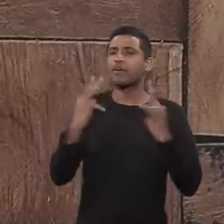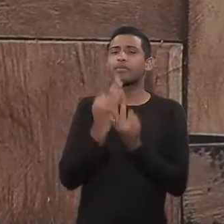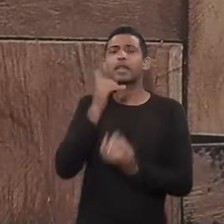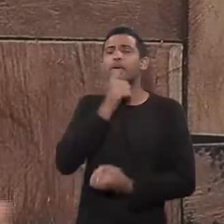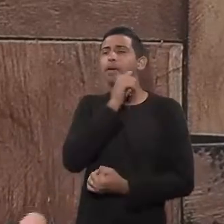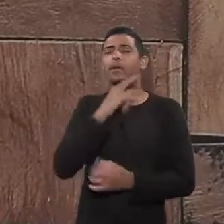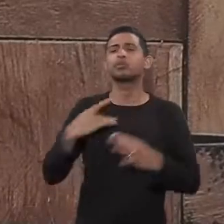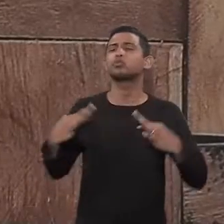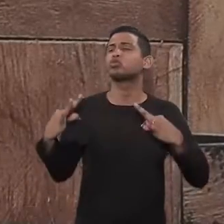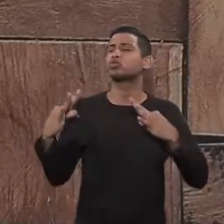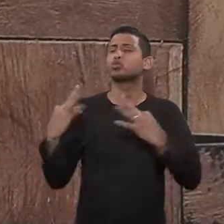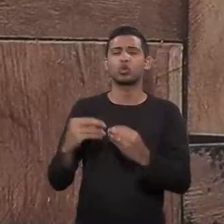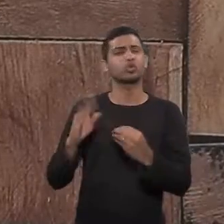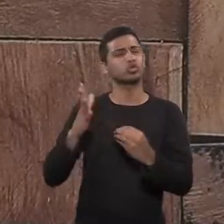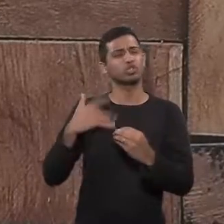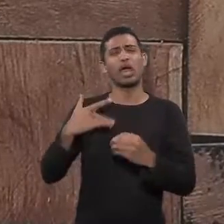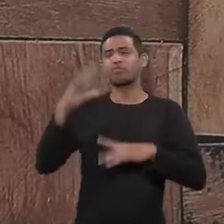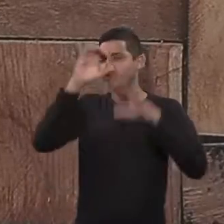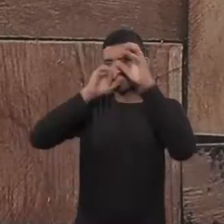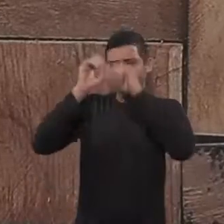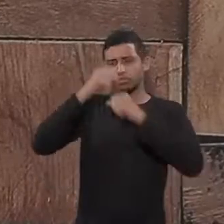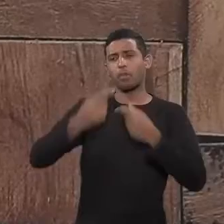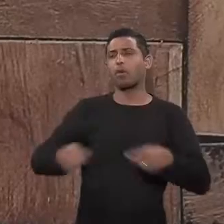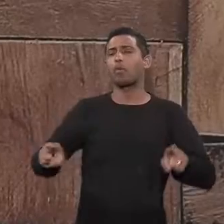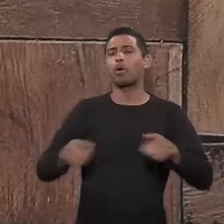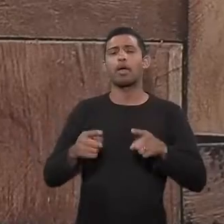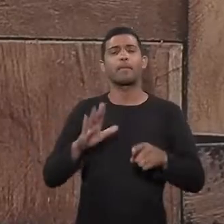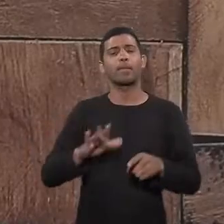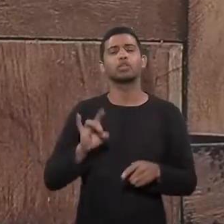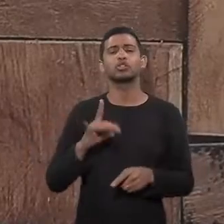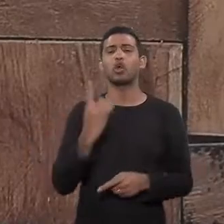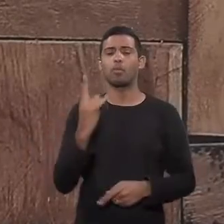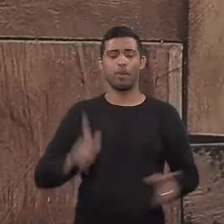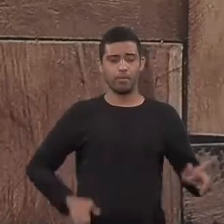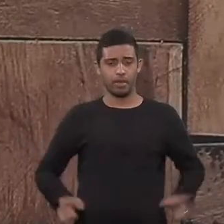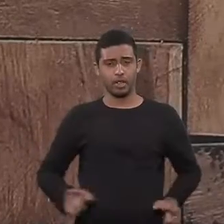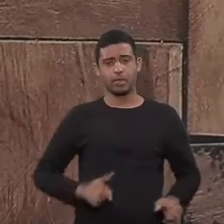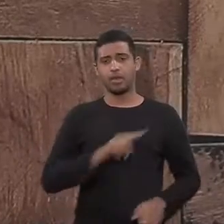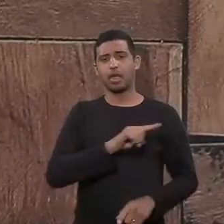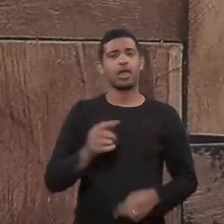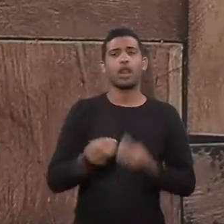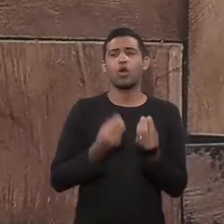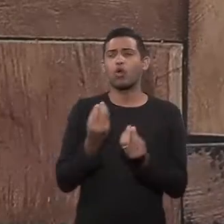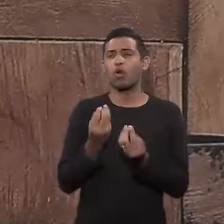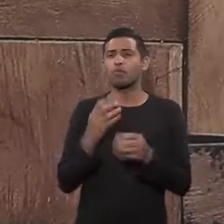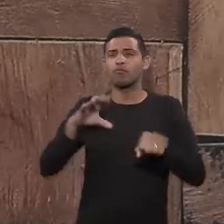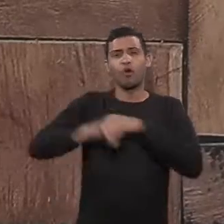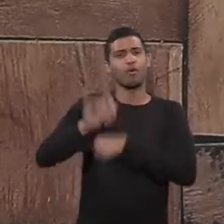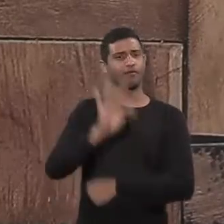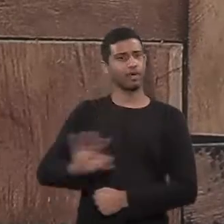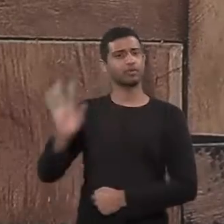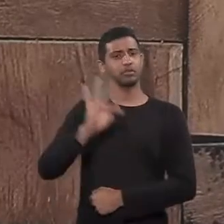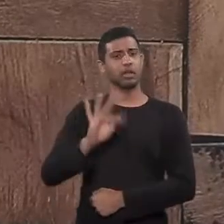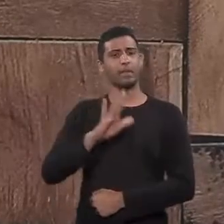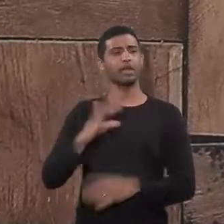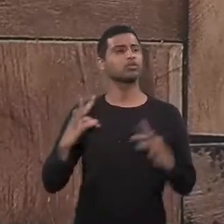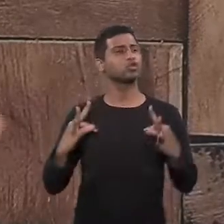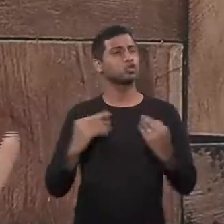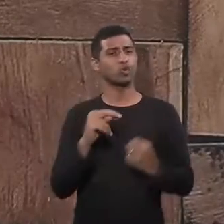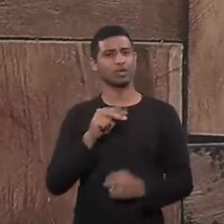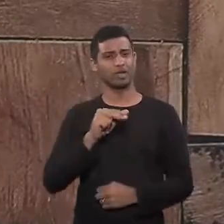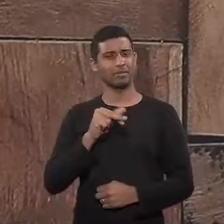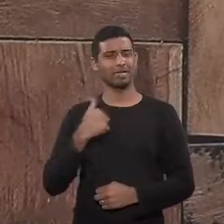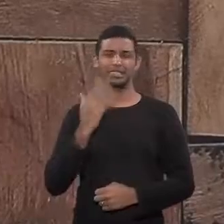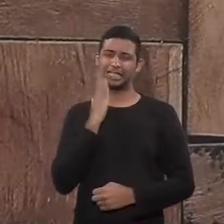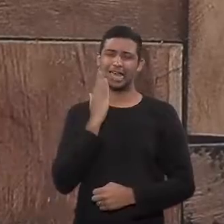assim, todos já passaram pela música, mas só uma prima minha que fez, assim, faculdade de música. Mas todas as irmãs,